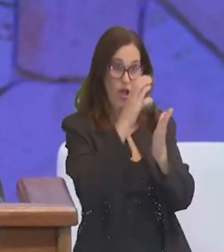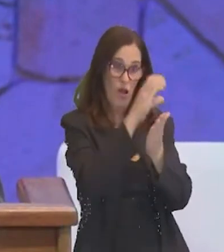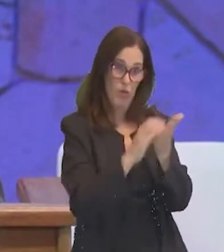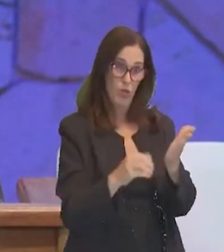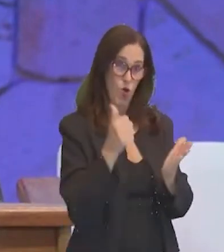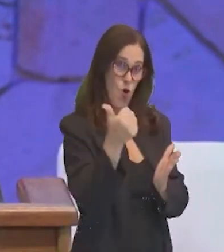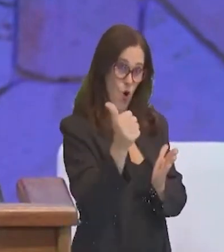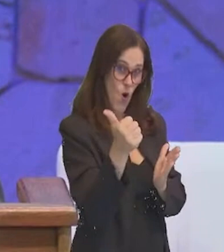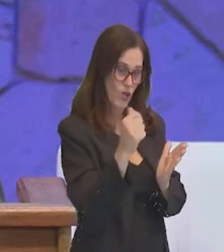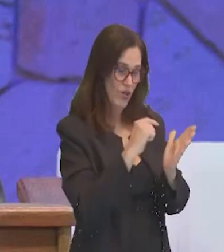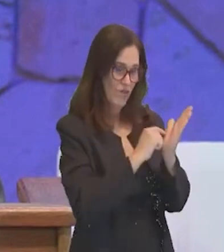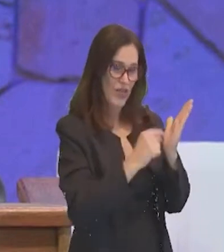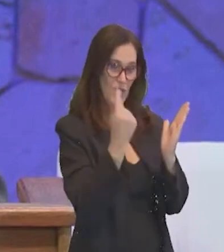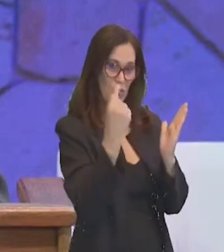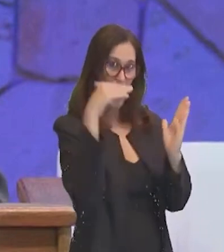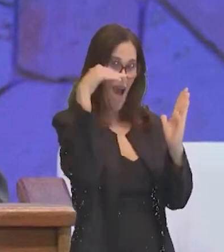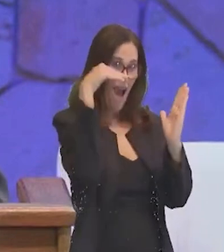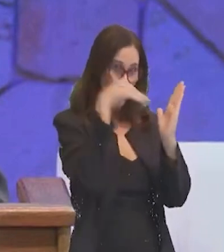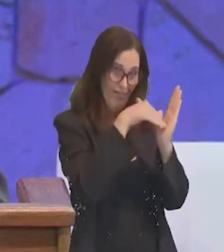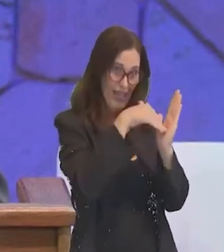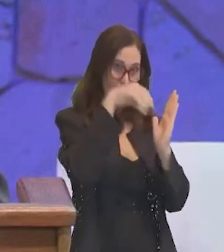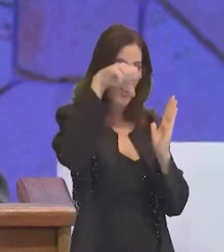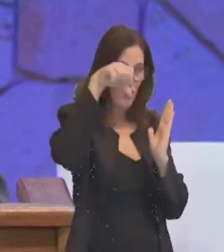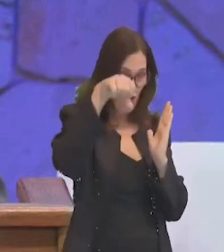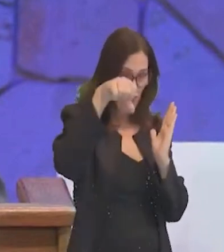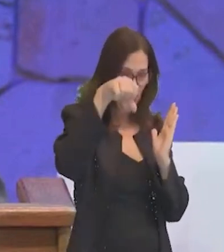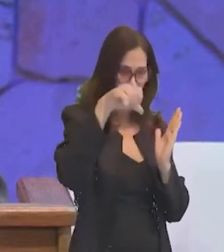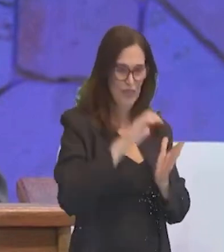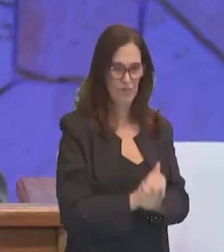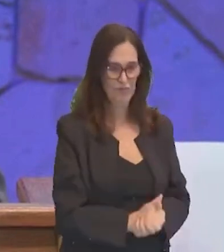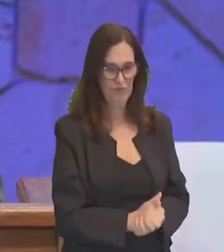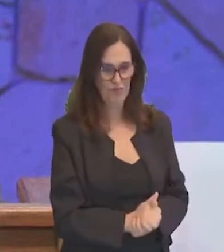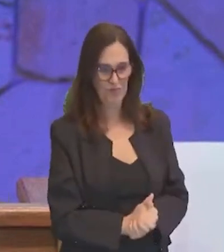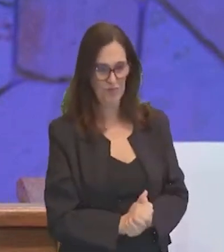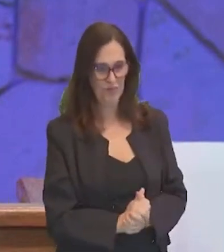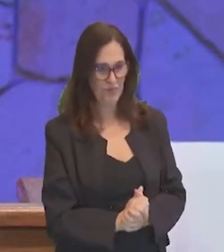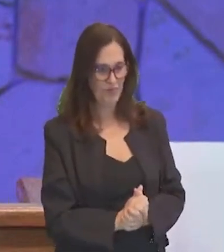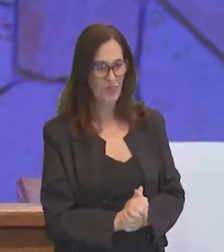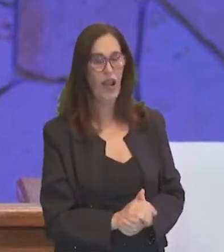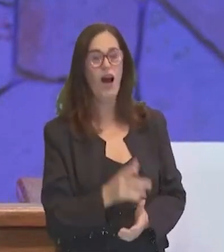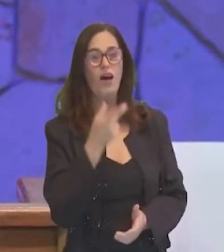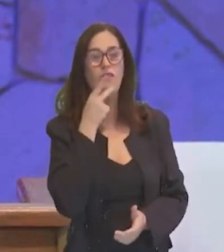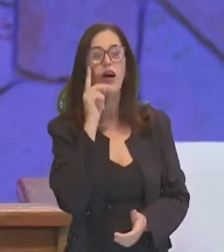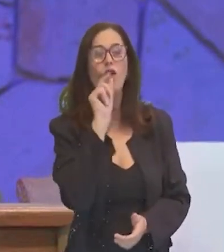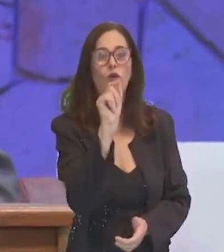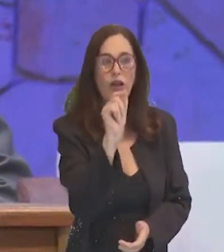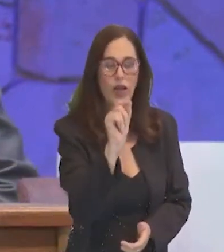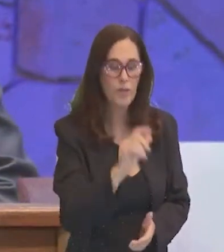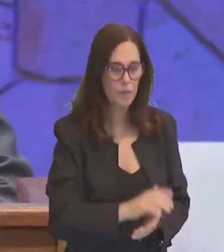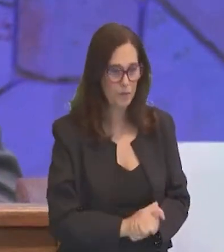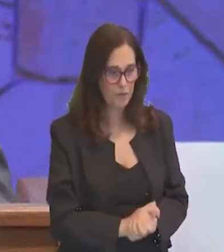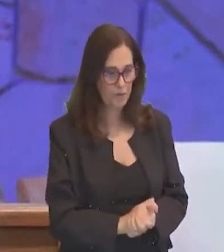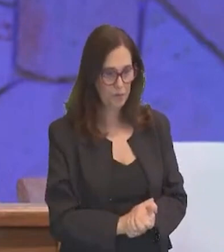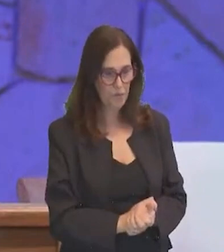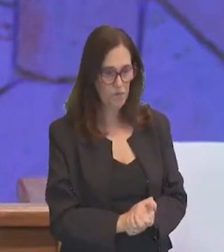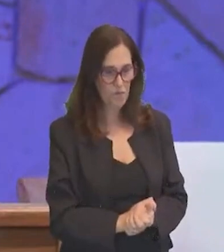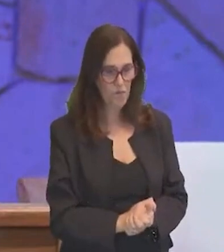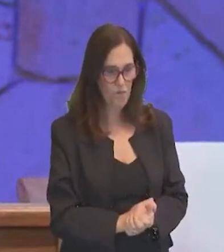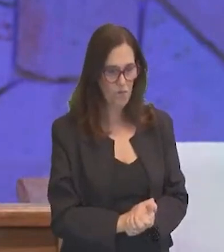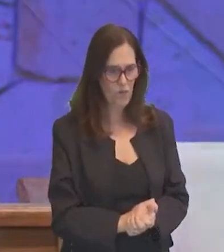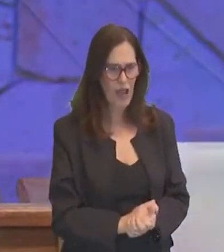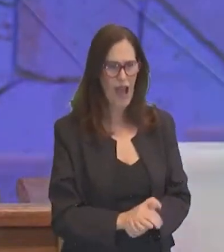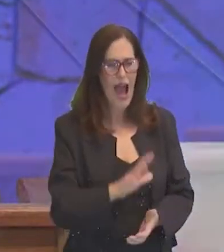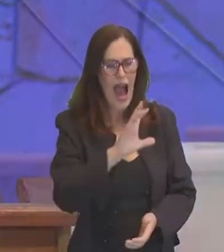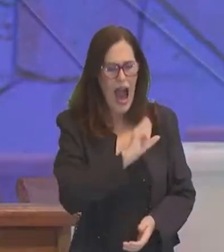11, versos de 1 a 9. Diz assim a palavra do Senhor: Amem